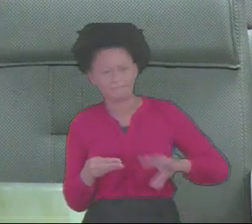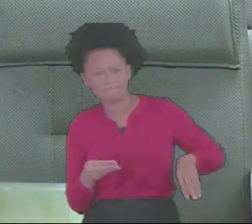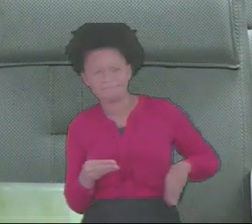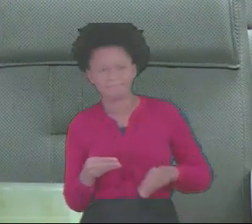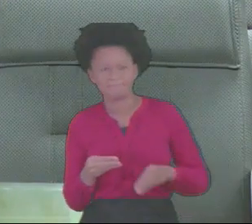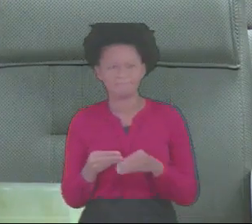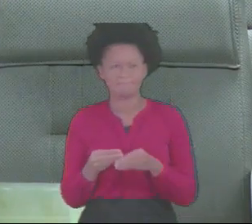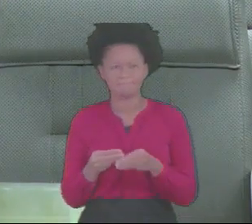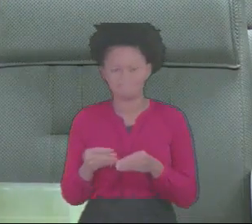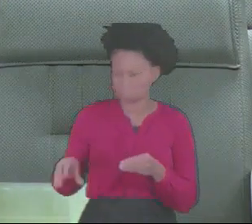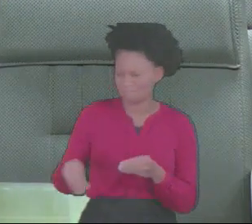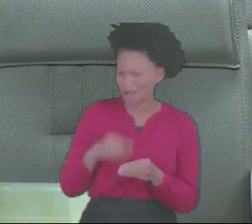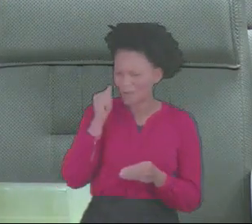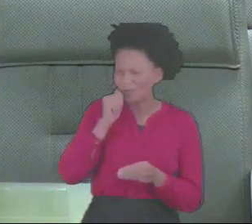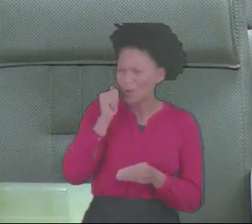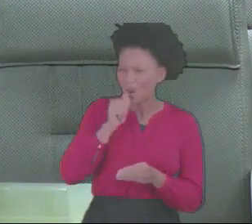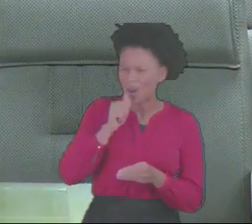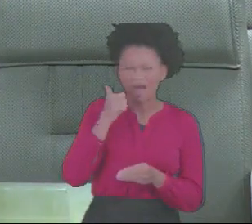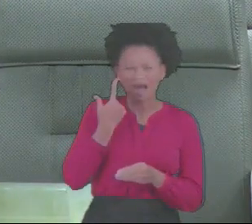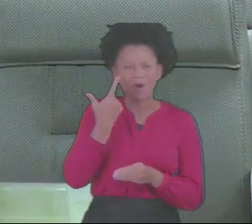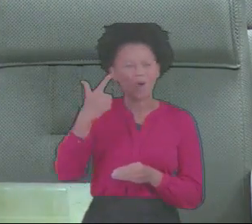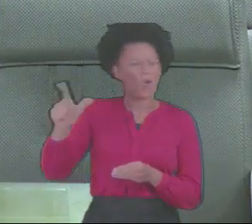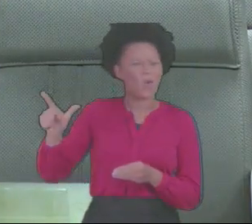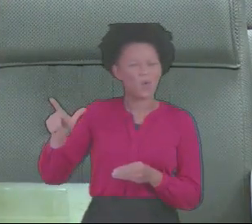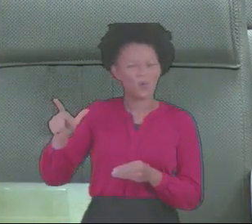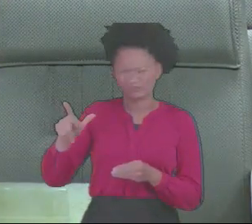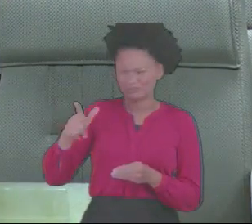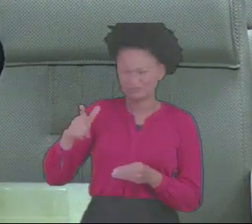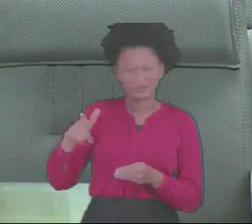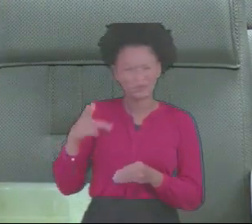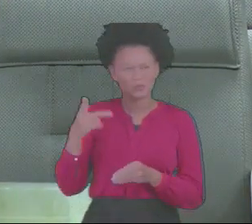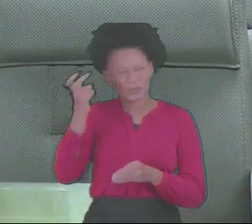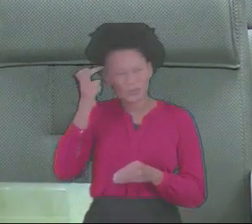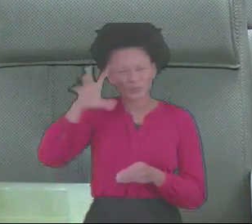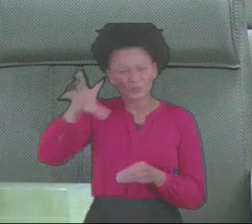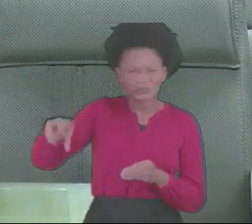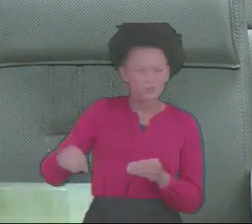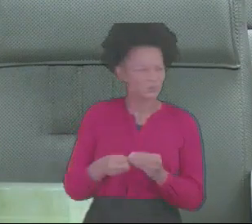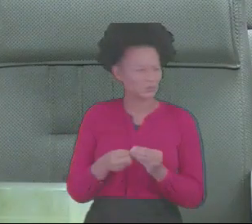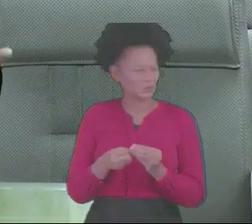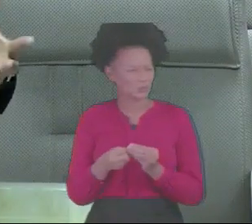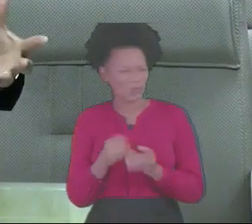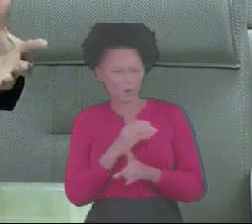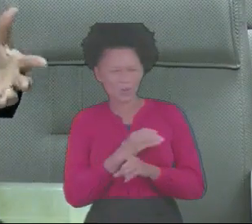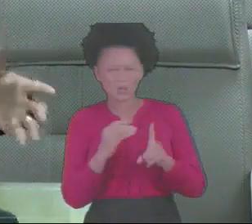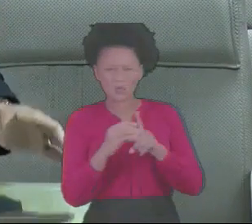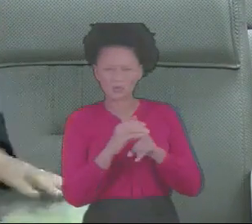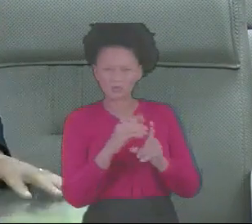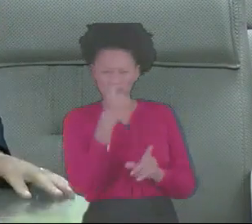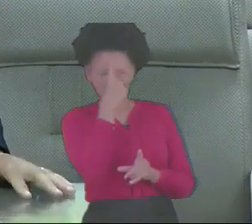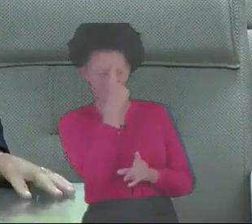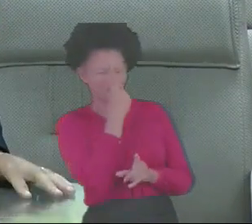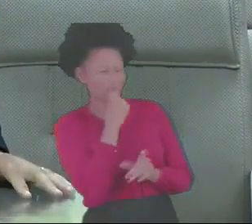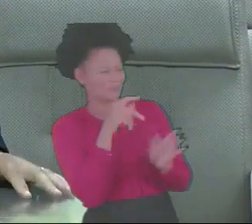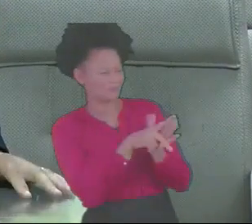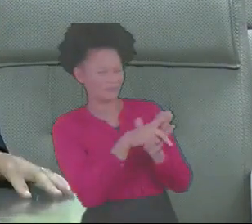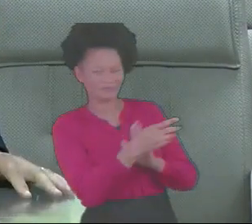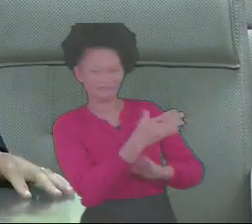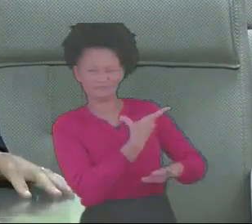Os cultos estranhos e não cumprir a vontade de Deus